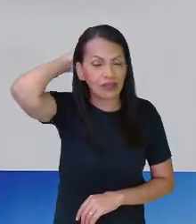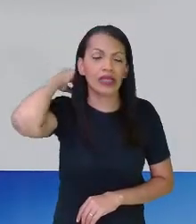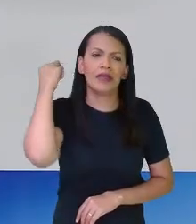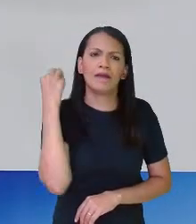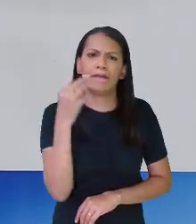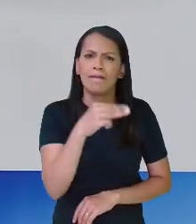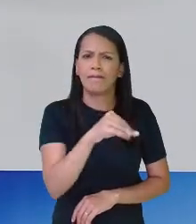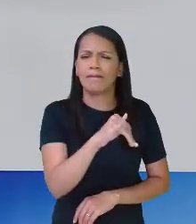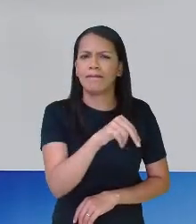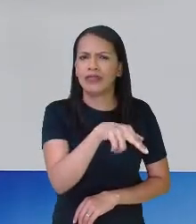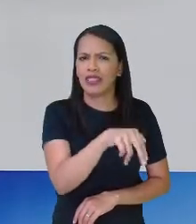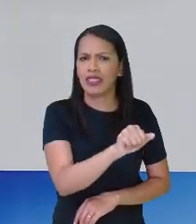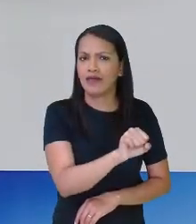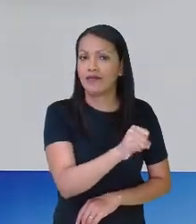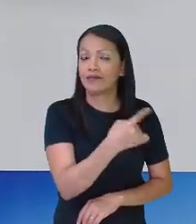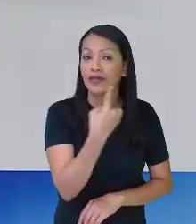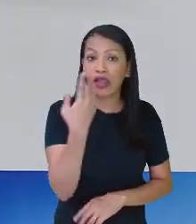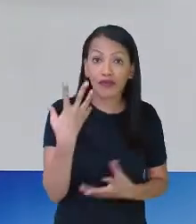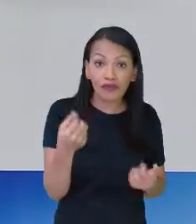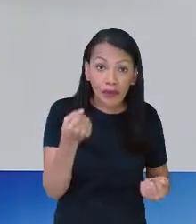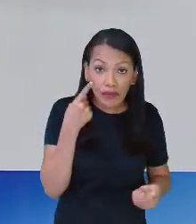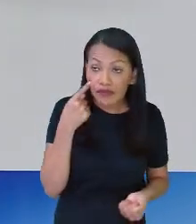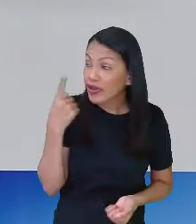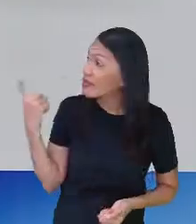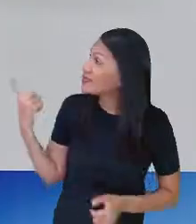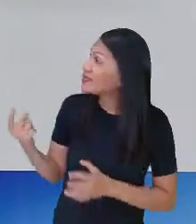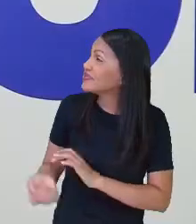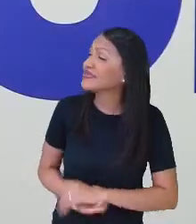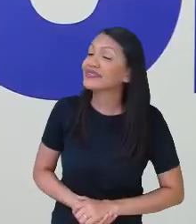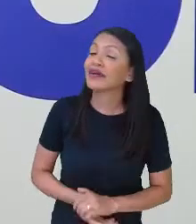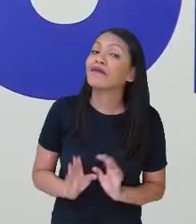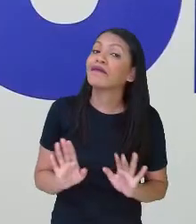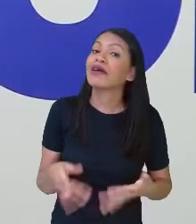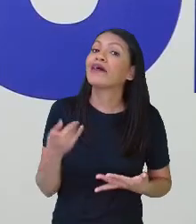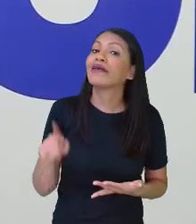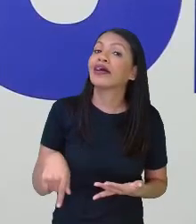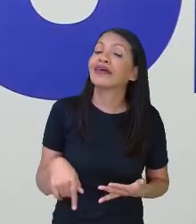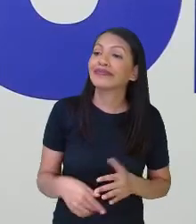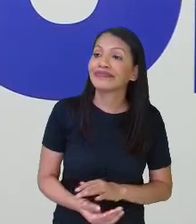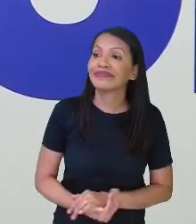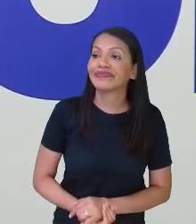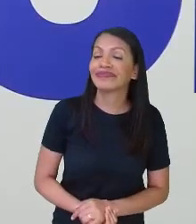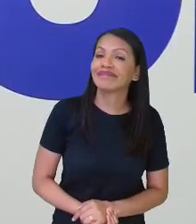Minas. Qual é o outro, Ana? Qual é o outro?